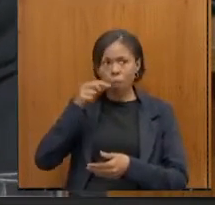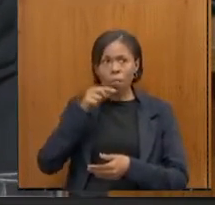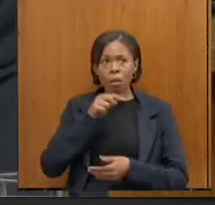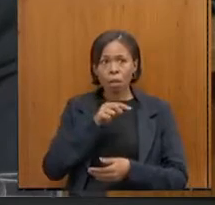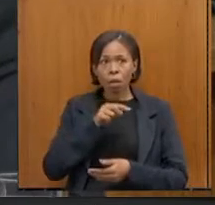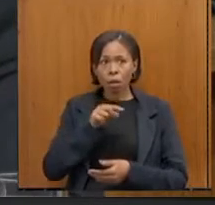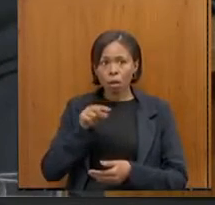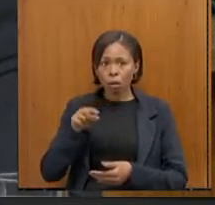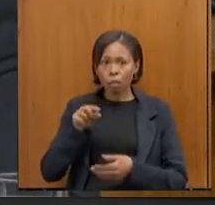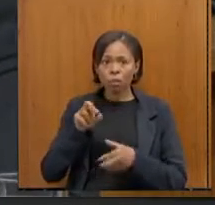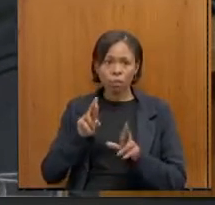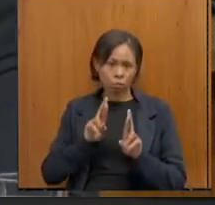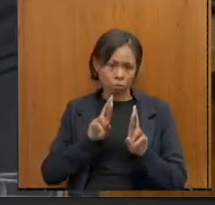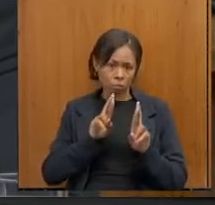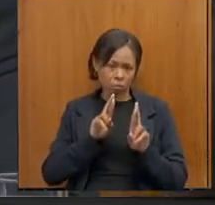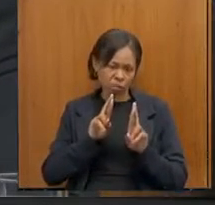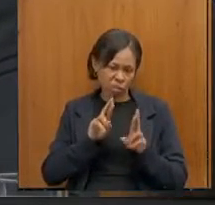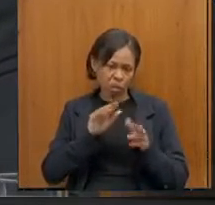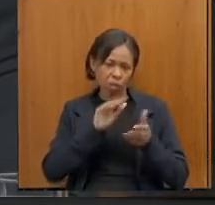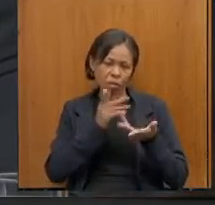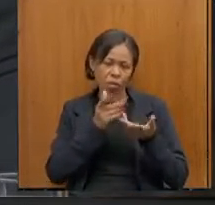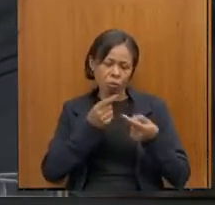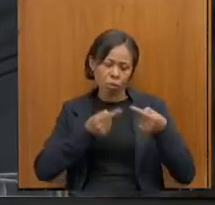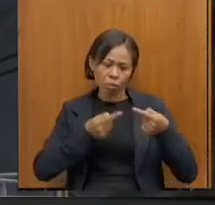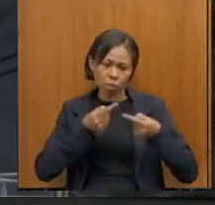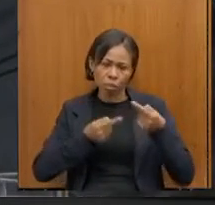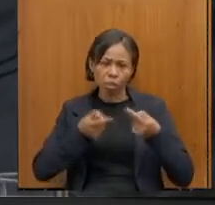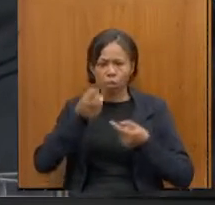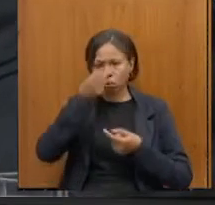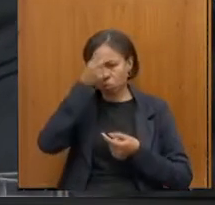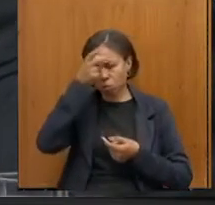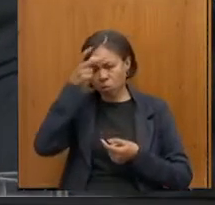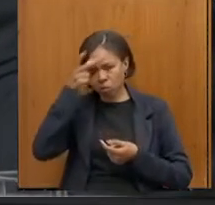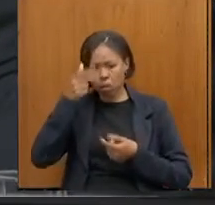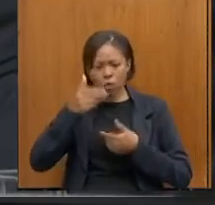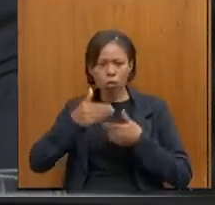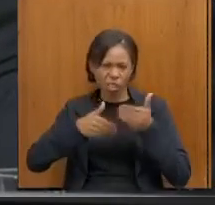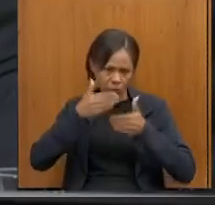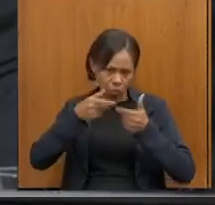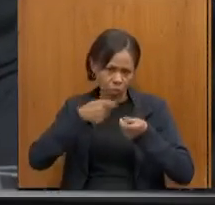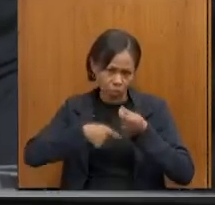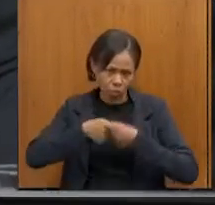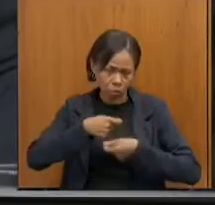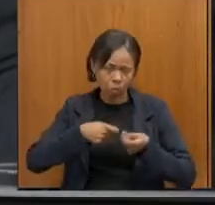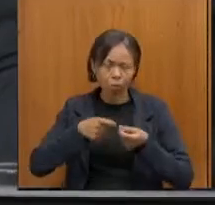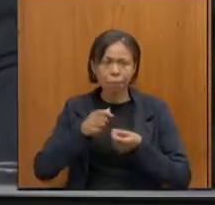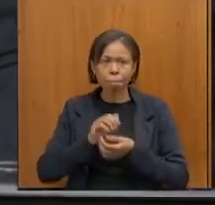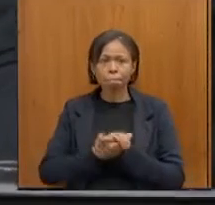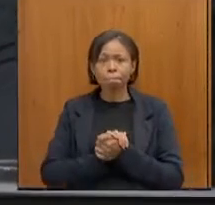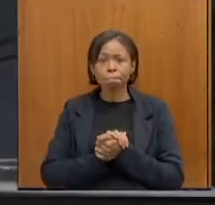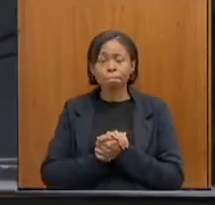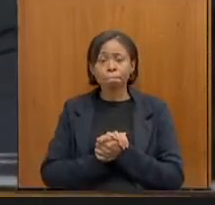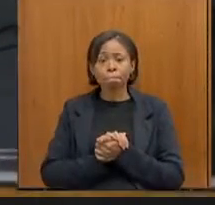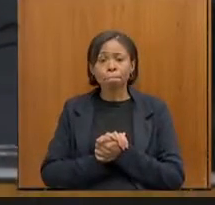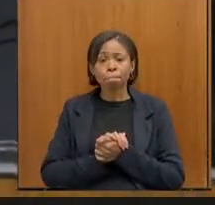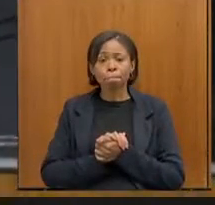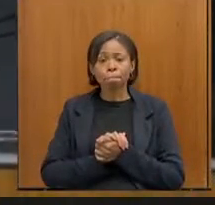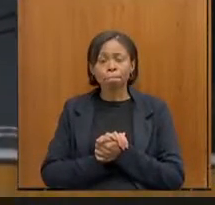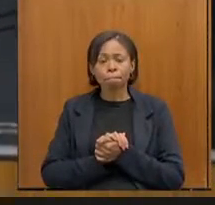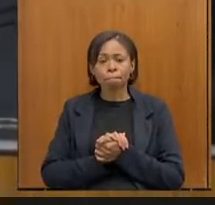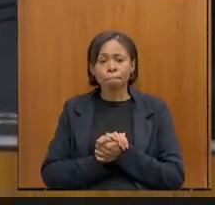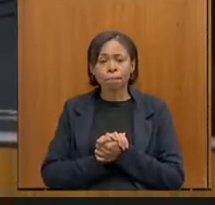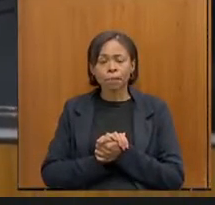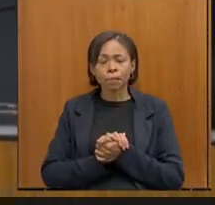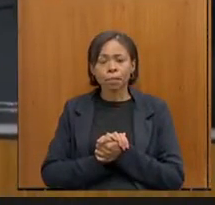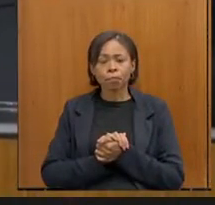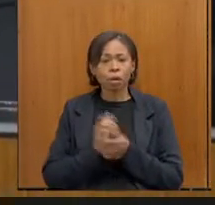pela política encontro secretários vice-prefeito do desenvolvimento econômico é para a massiva